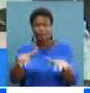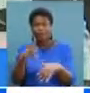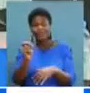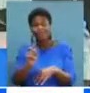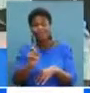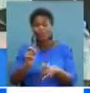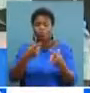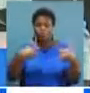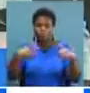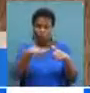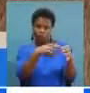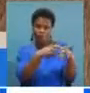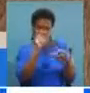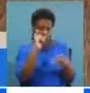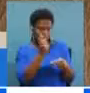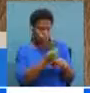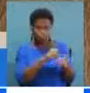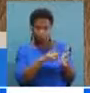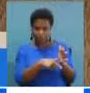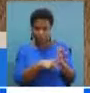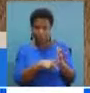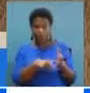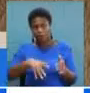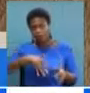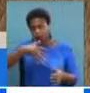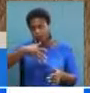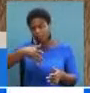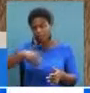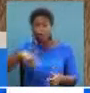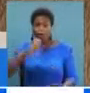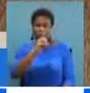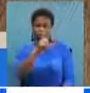terceira reunião do Comitê de Supervisão desse projeto, presidida por Olavo Correia.